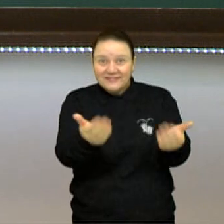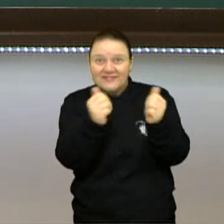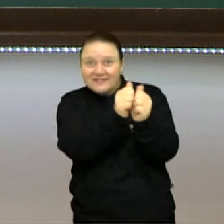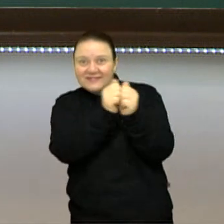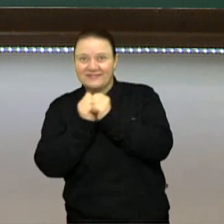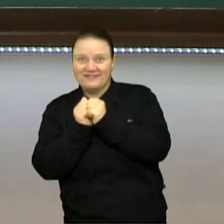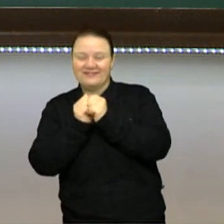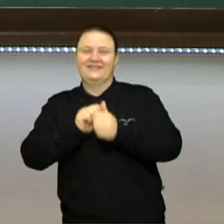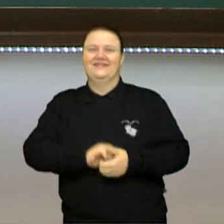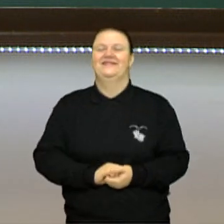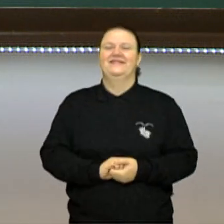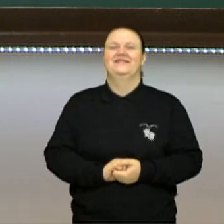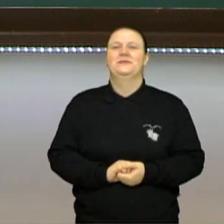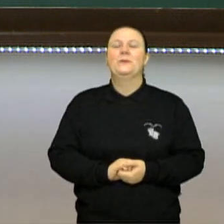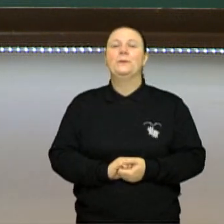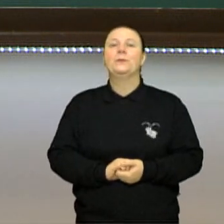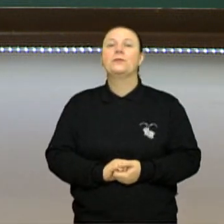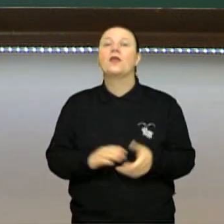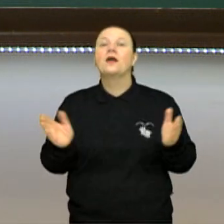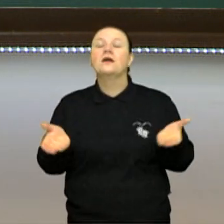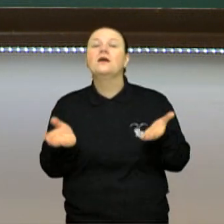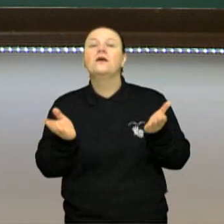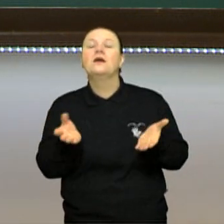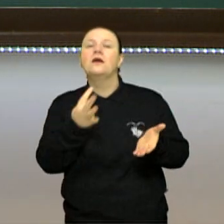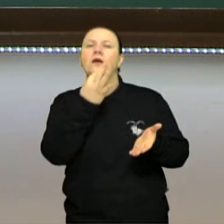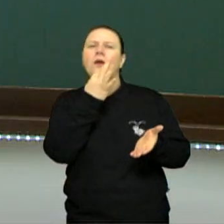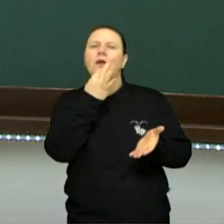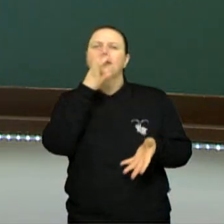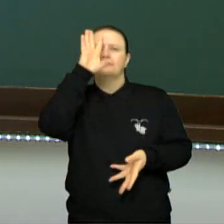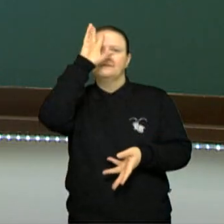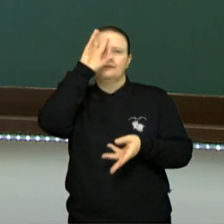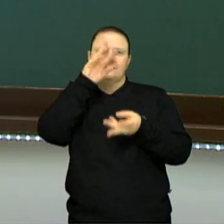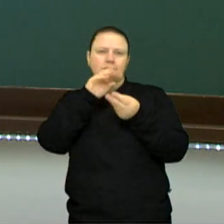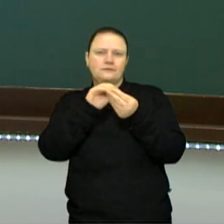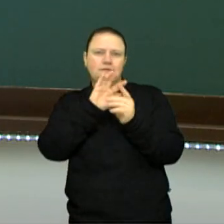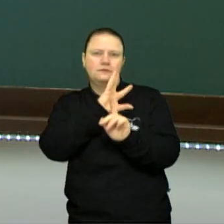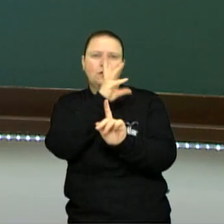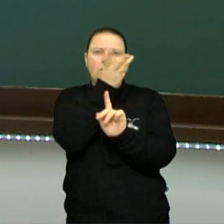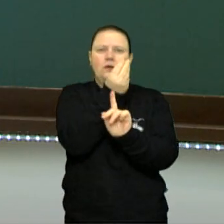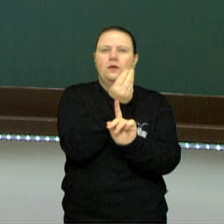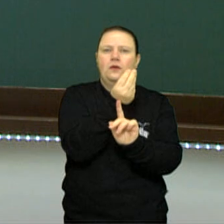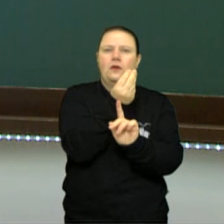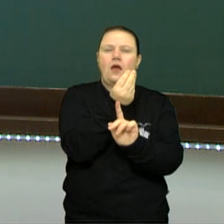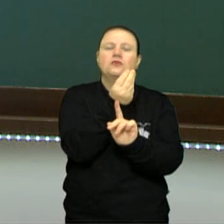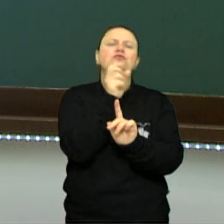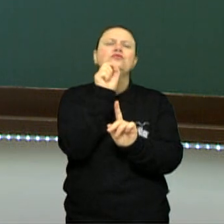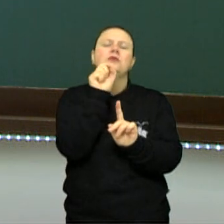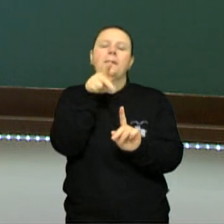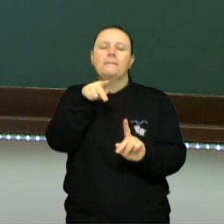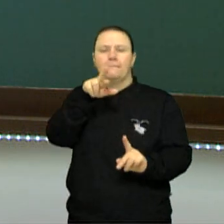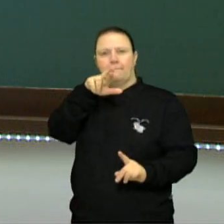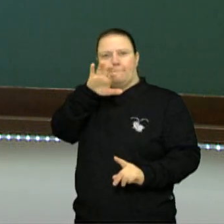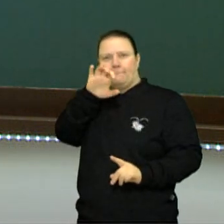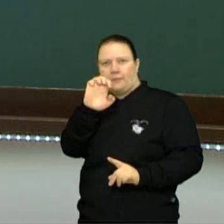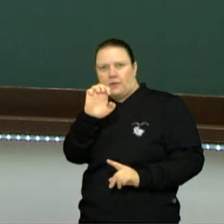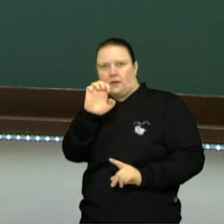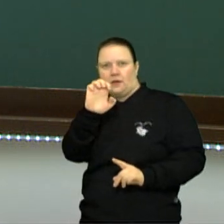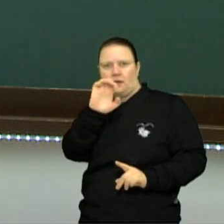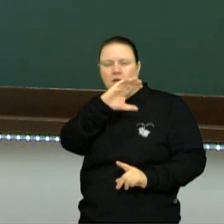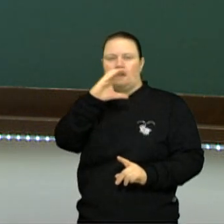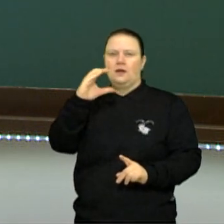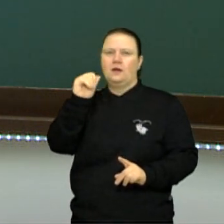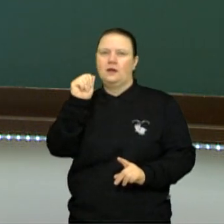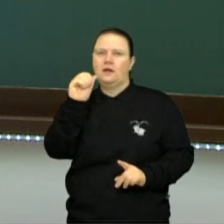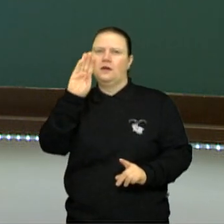juntos? Então vamos lá. Então, conhecer e entender a arte pré-cabraliana. Professora, o que é